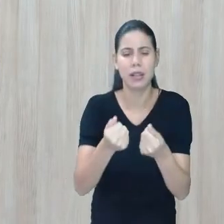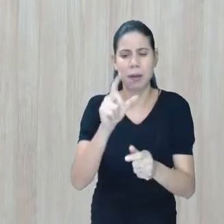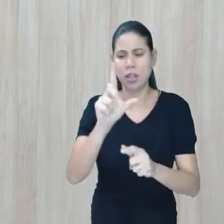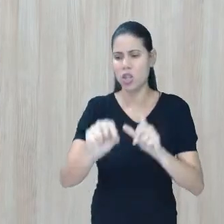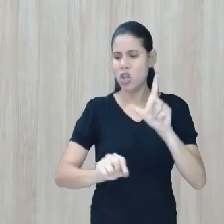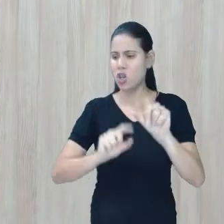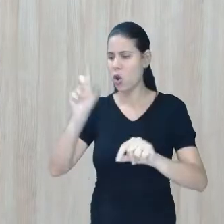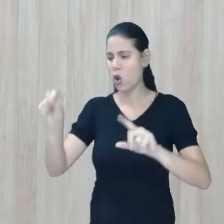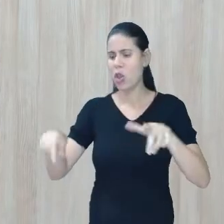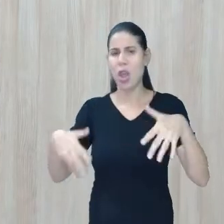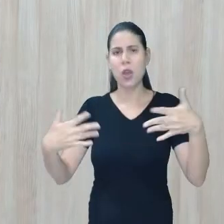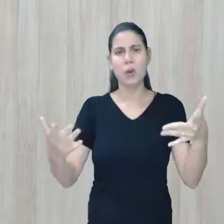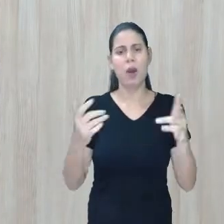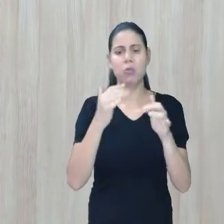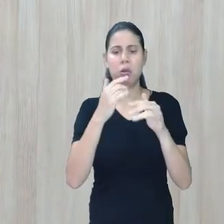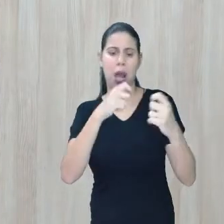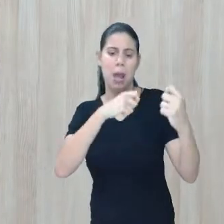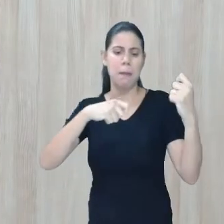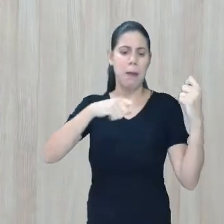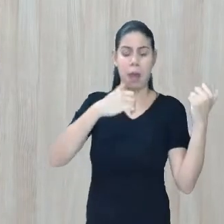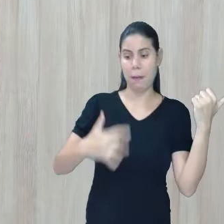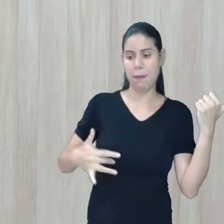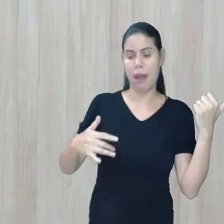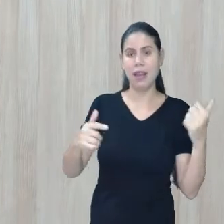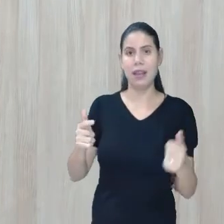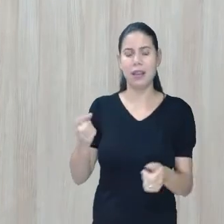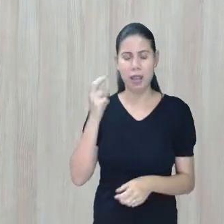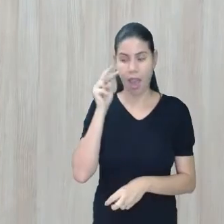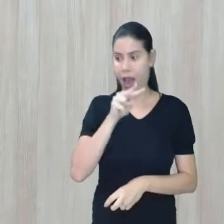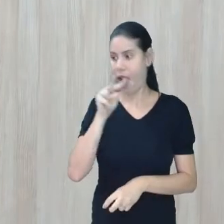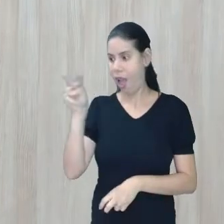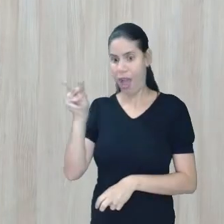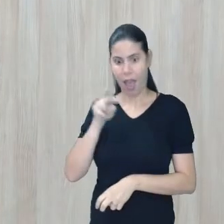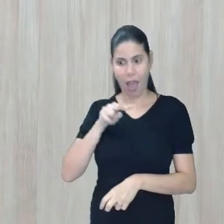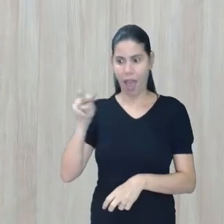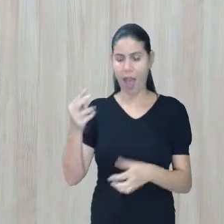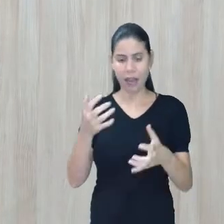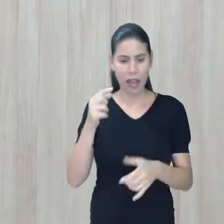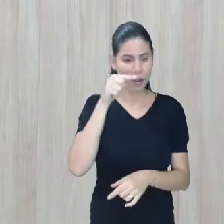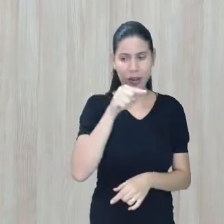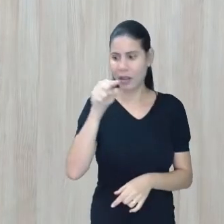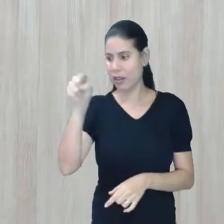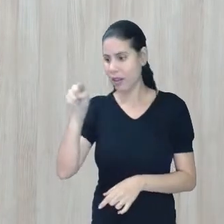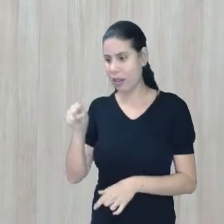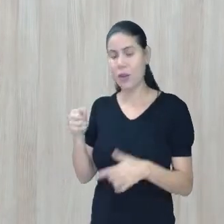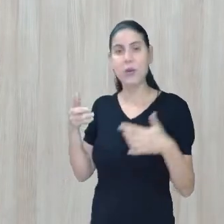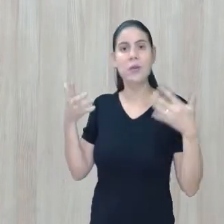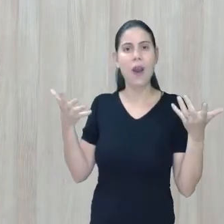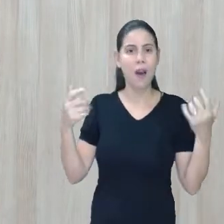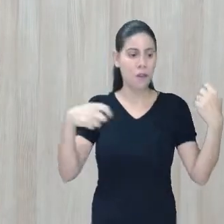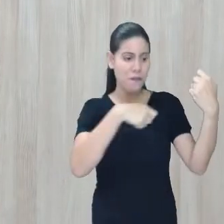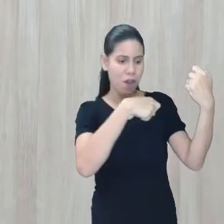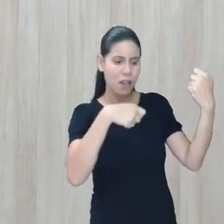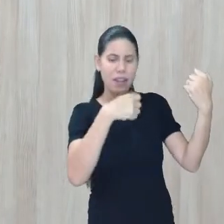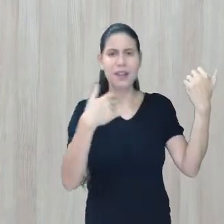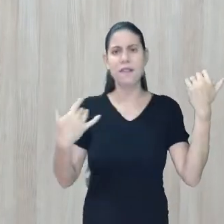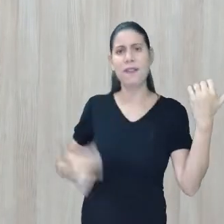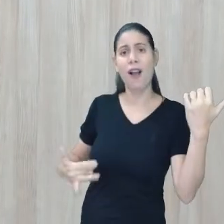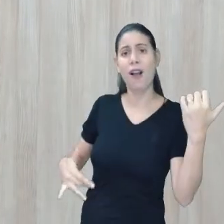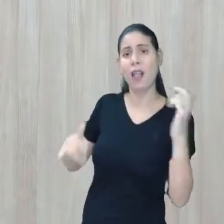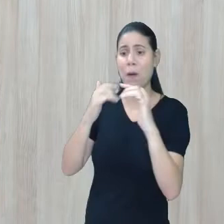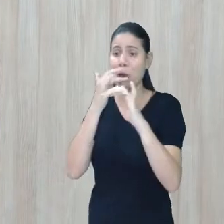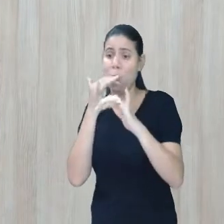instrumento. Porque tem aquele momento do impacto, né? É. Eu quero tocar violino, eu quero tocar. E como é que você